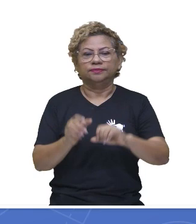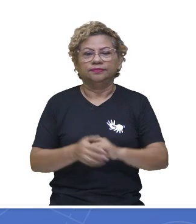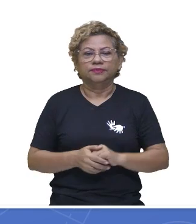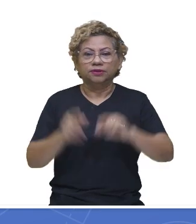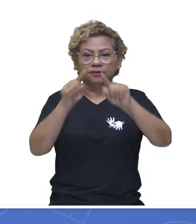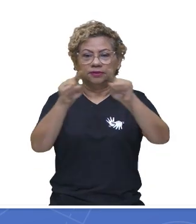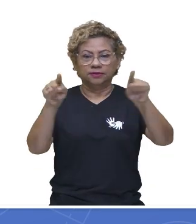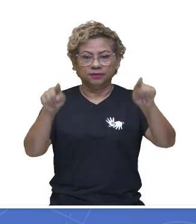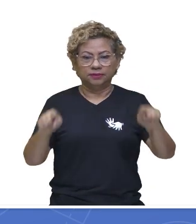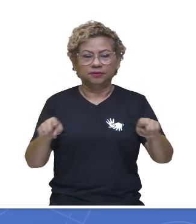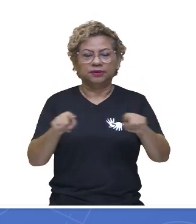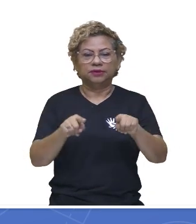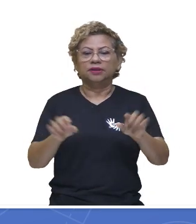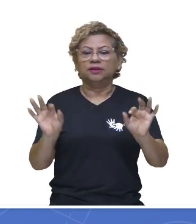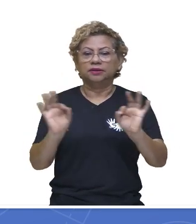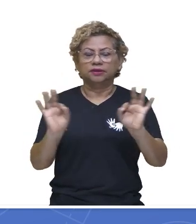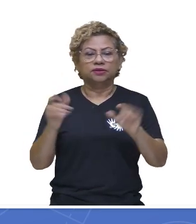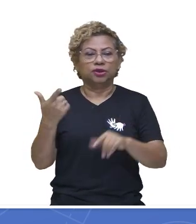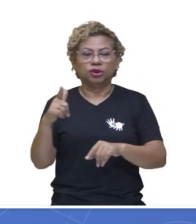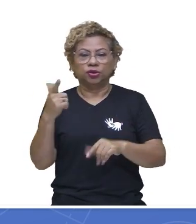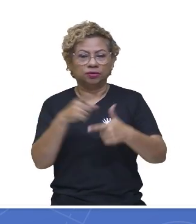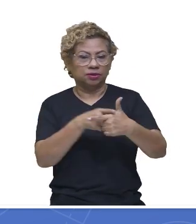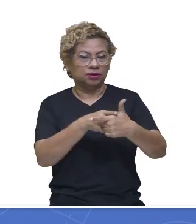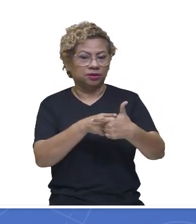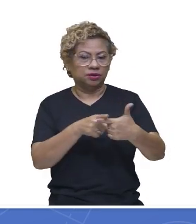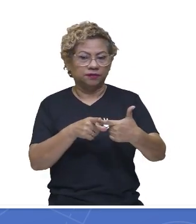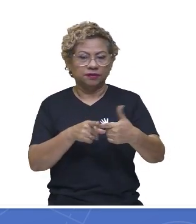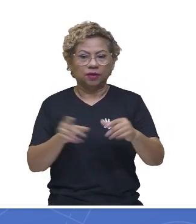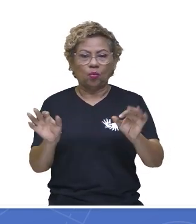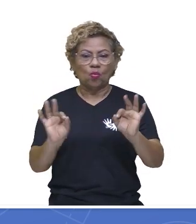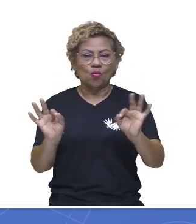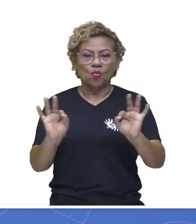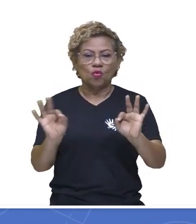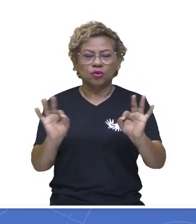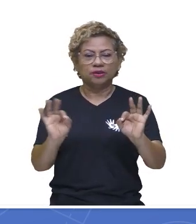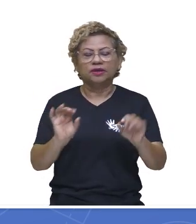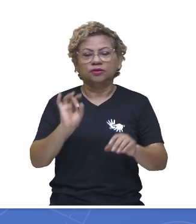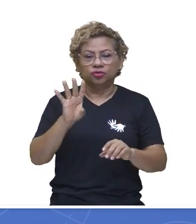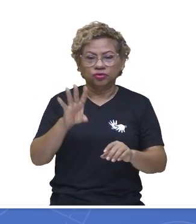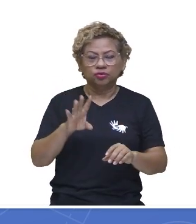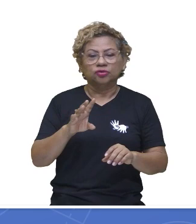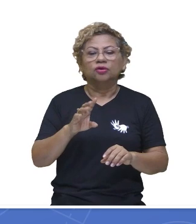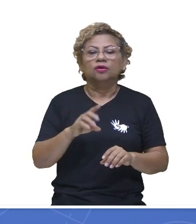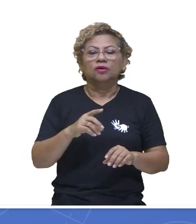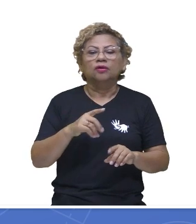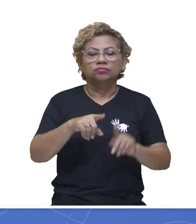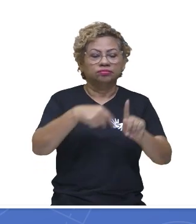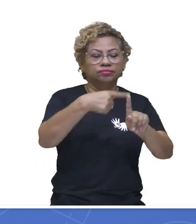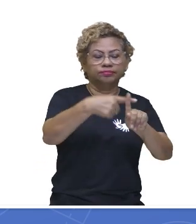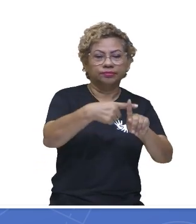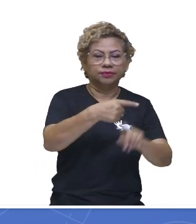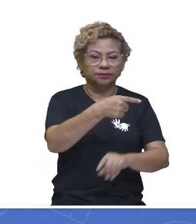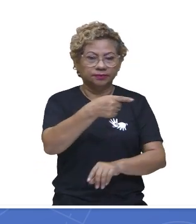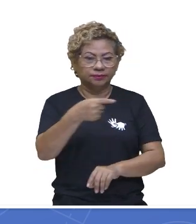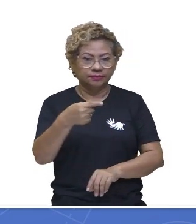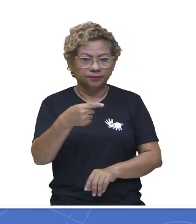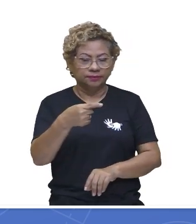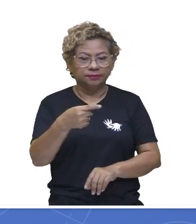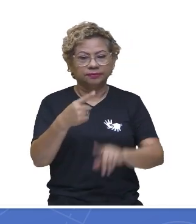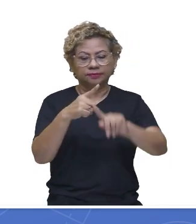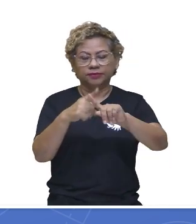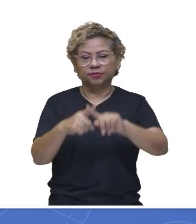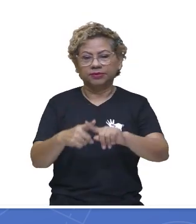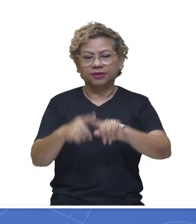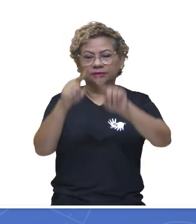ali a figura da divisão, tá? Nós trabalhamos a adição e subtração e a multiplicação das